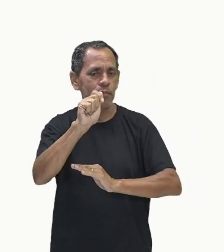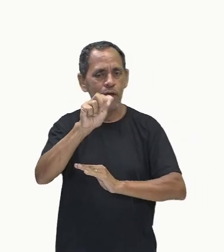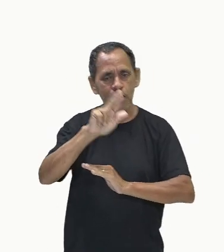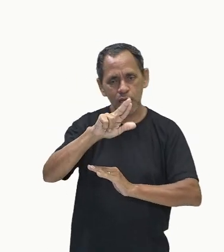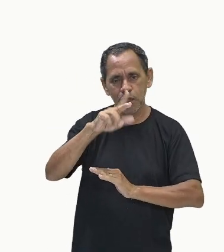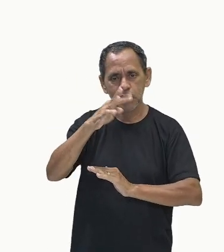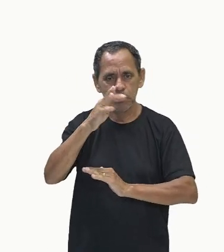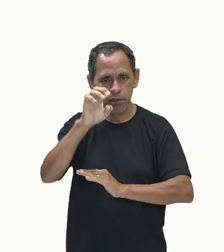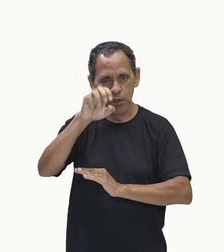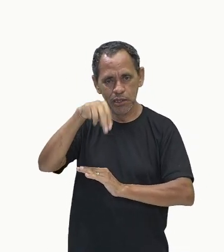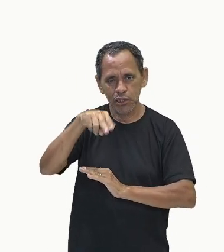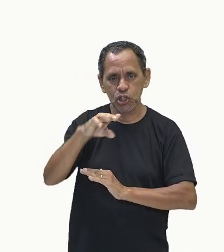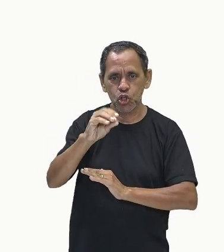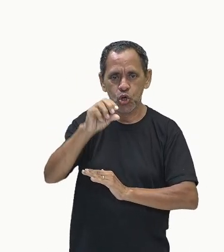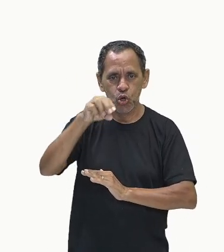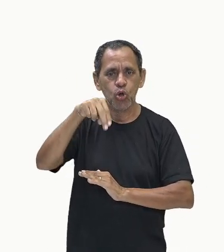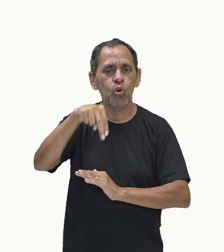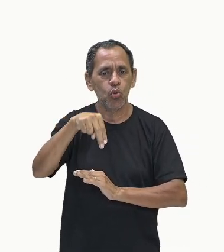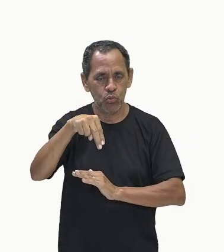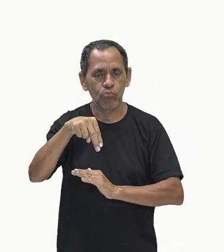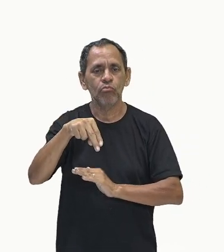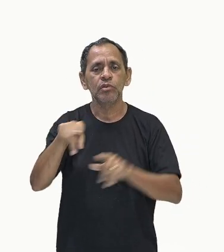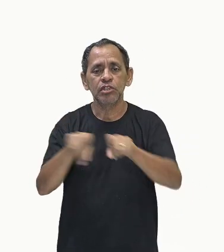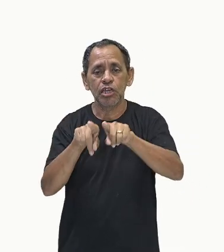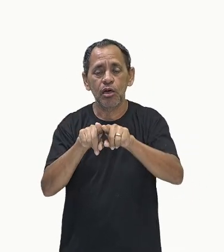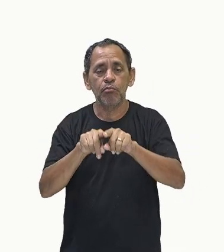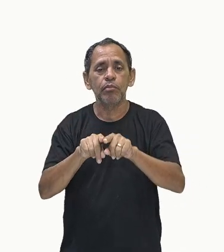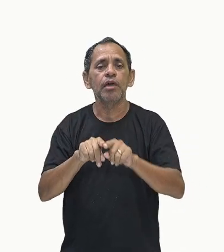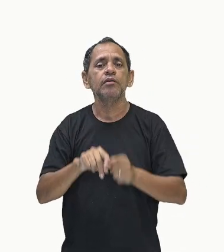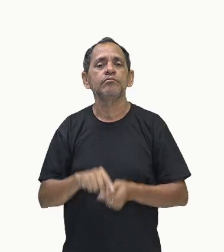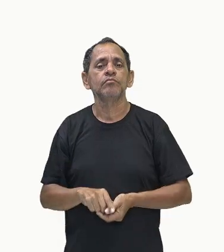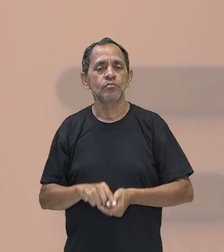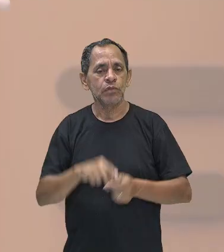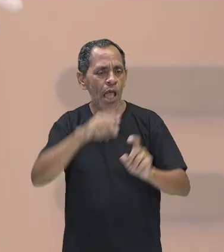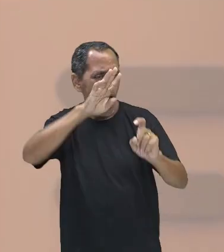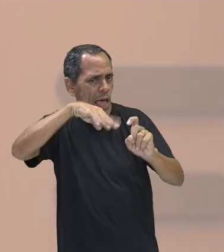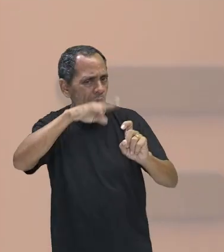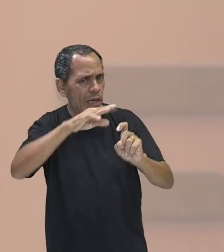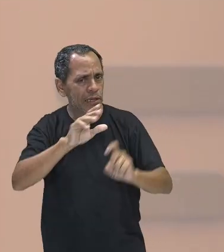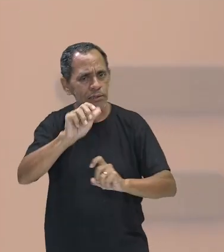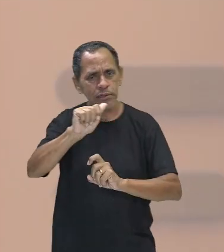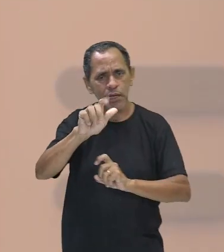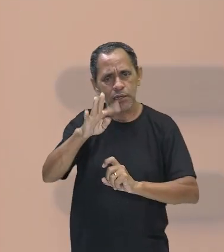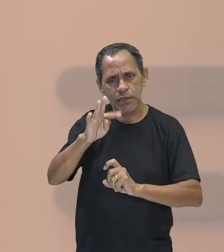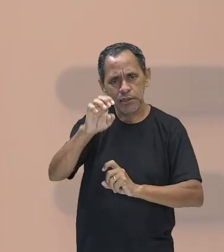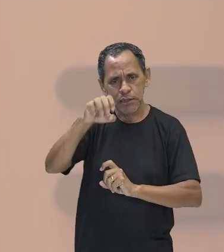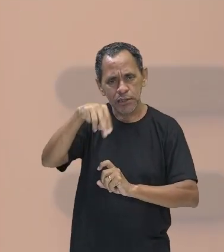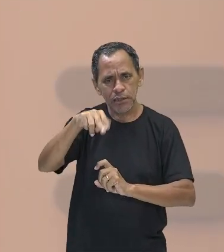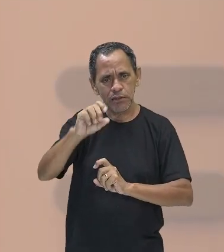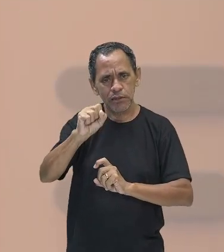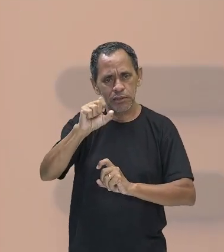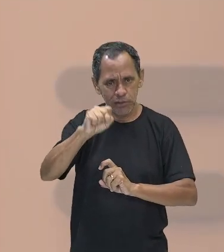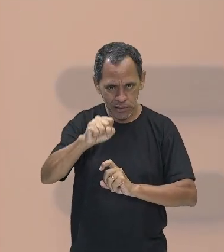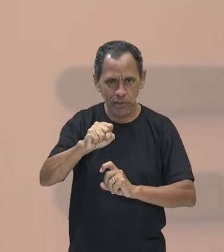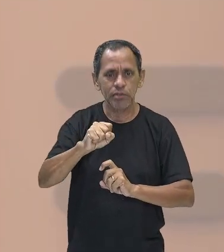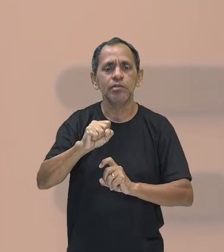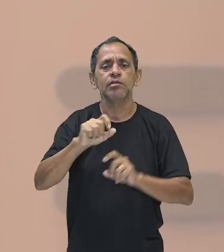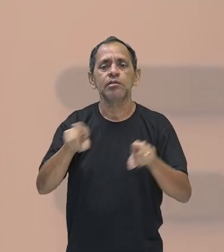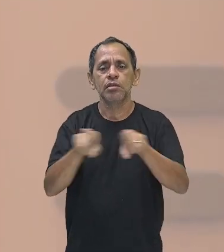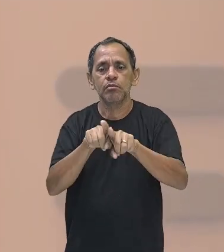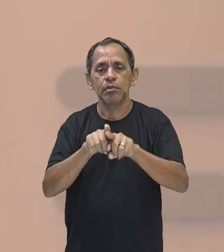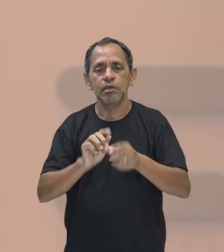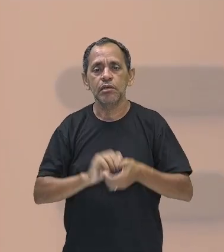que fica, então, aí muito mais voltado para Atenas do que, teoricamente, para Esparta. E é a partir, então, disso que nós vamos ver o